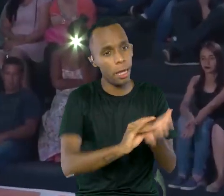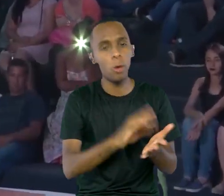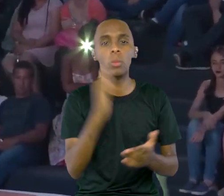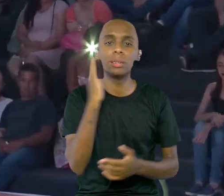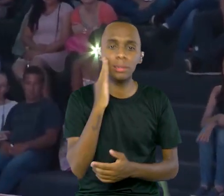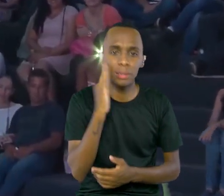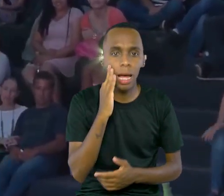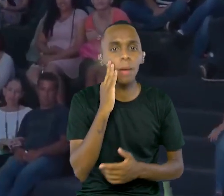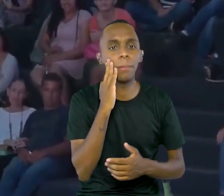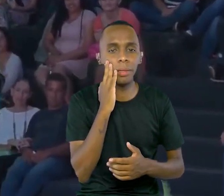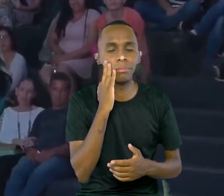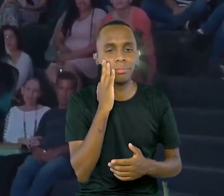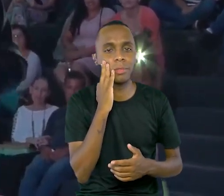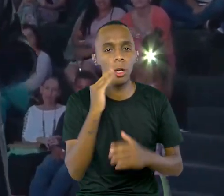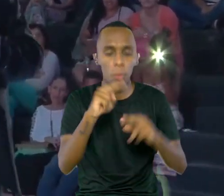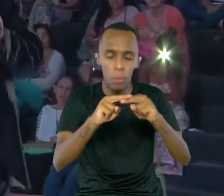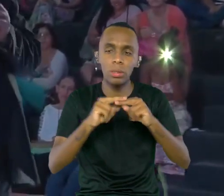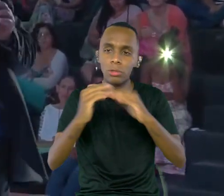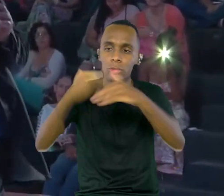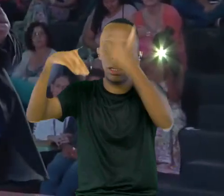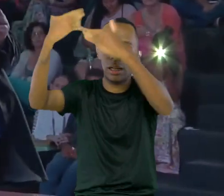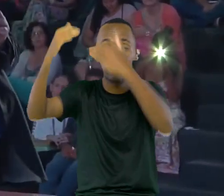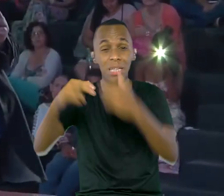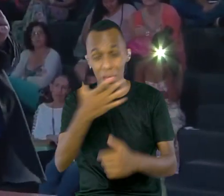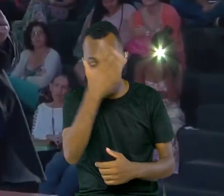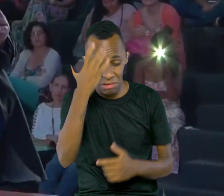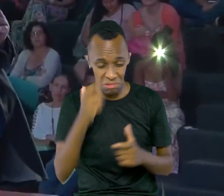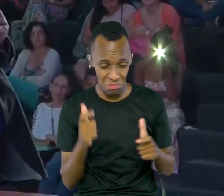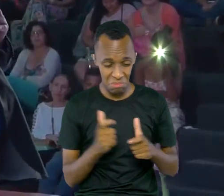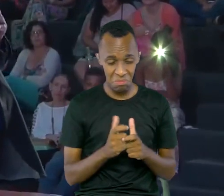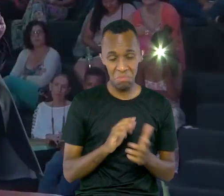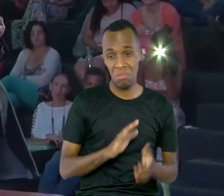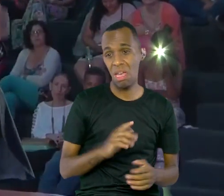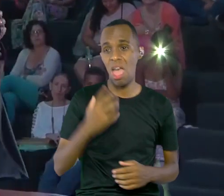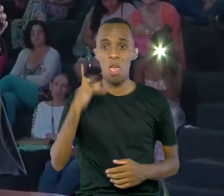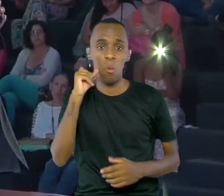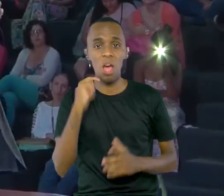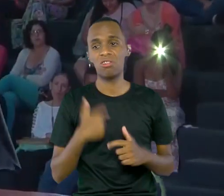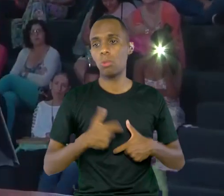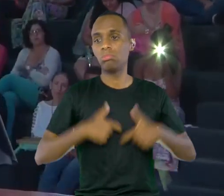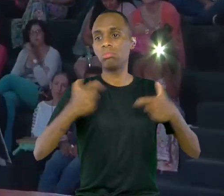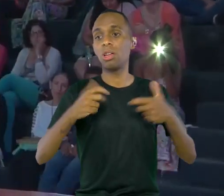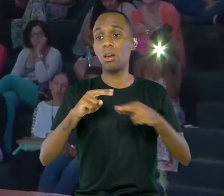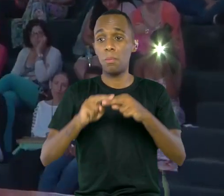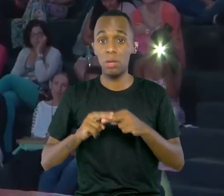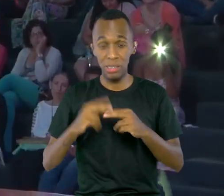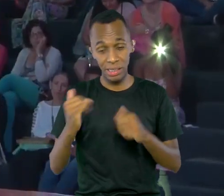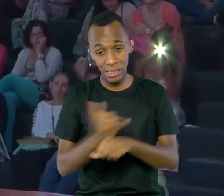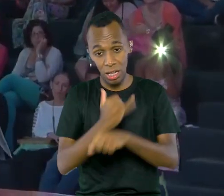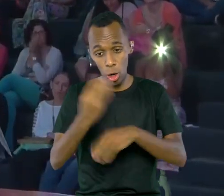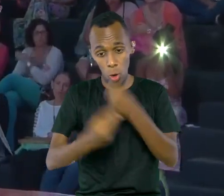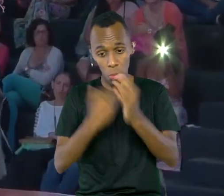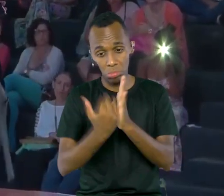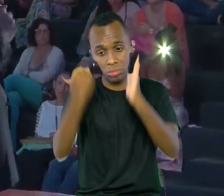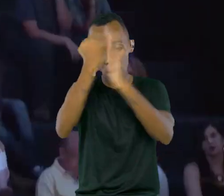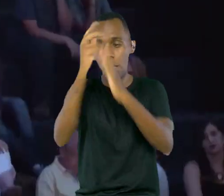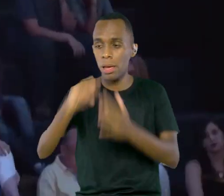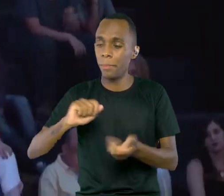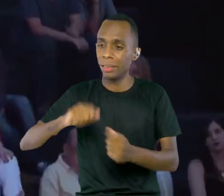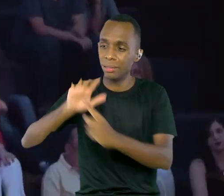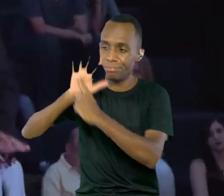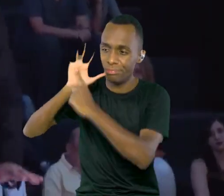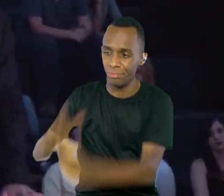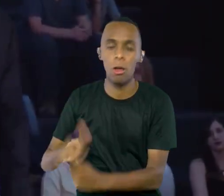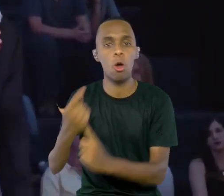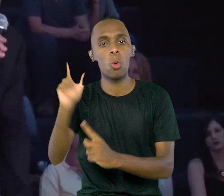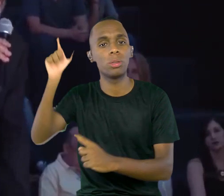de verdade sabe que é pequena e por isso cresce. Gente muito pequena acha que já é grande e a única maneira dela